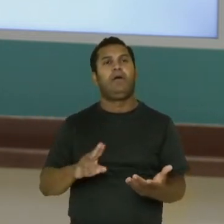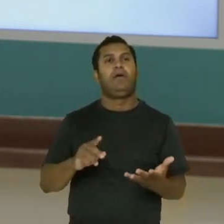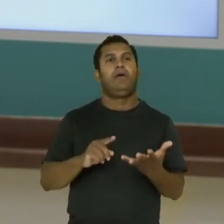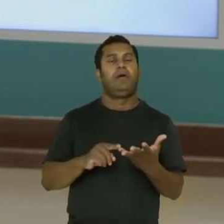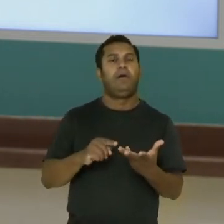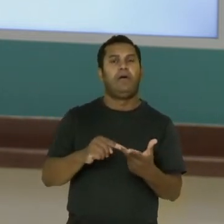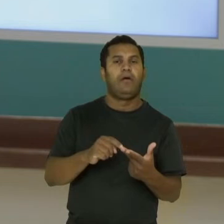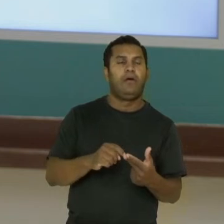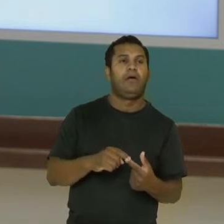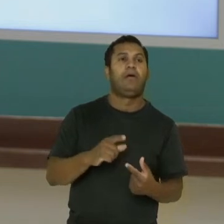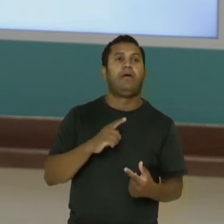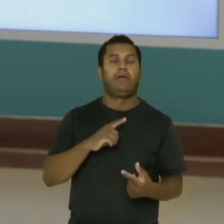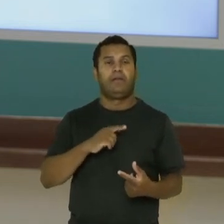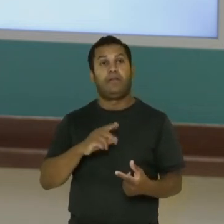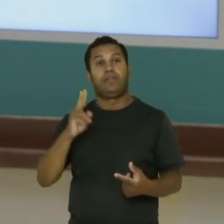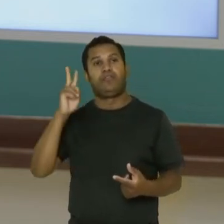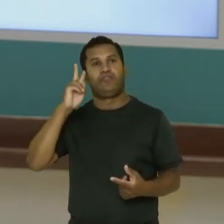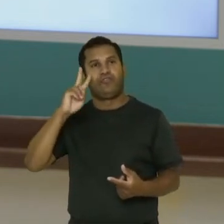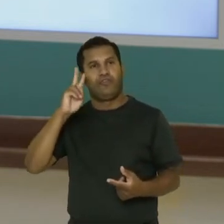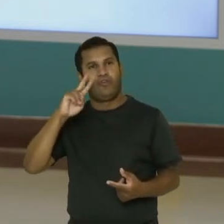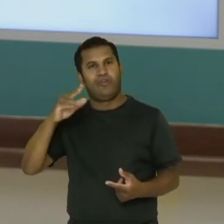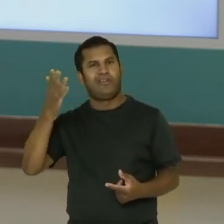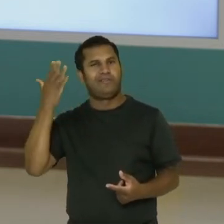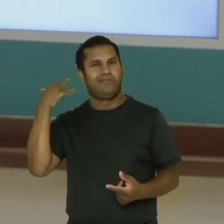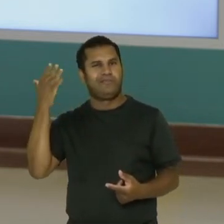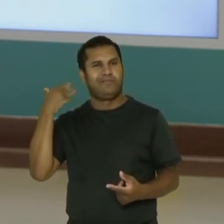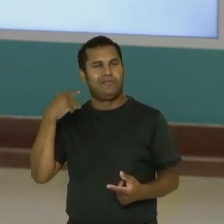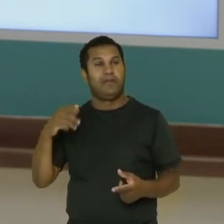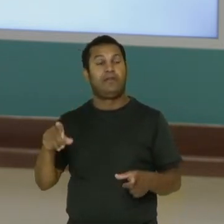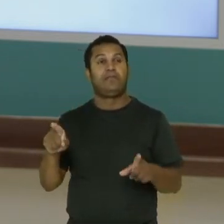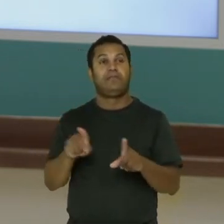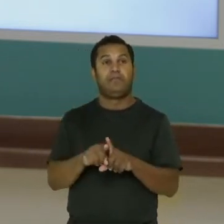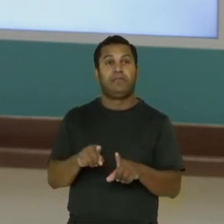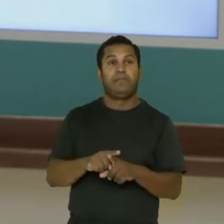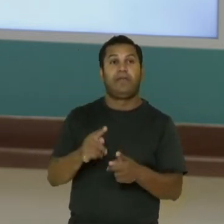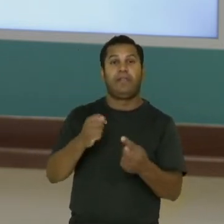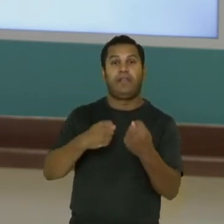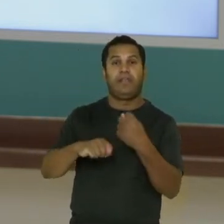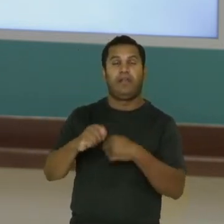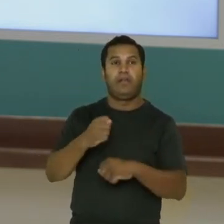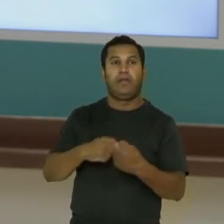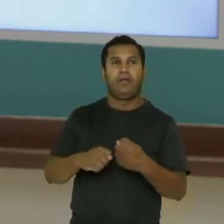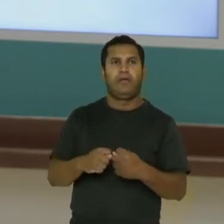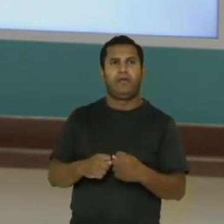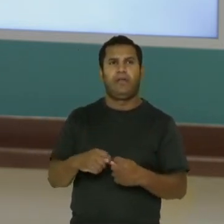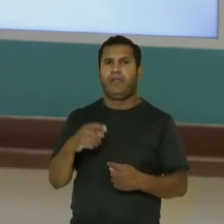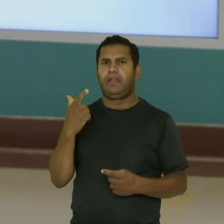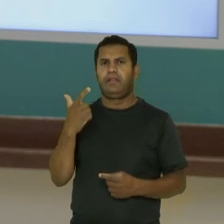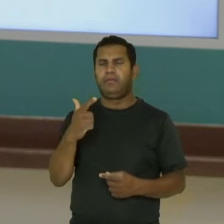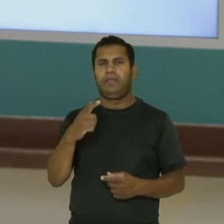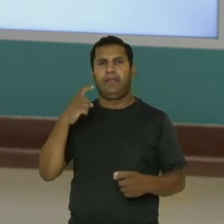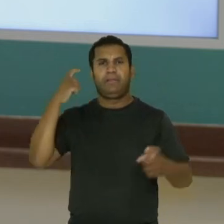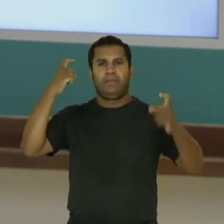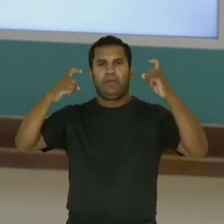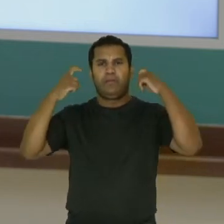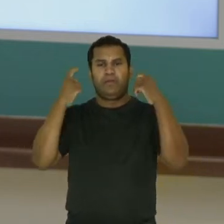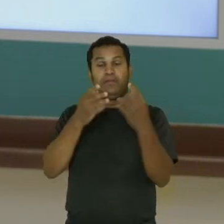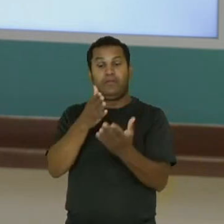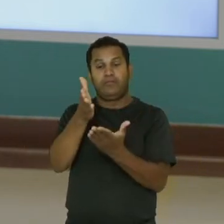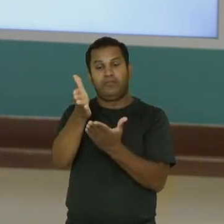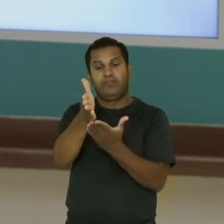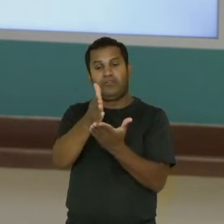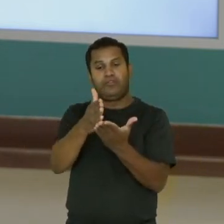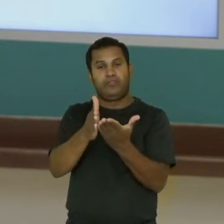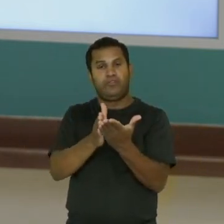Históricos e econômicos. Eles não seguem, como a gente já falou, os limites entre os estados, porque um estado